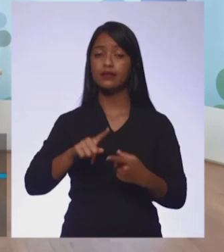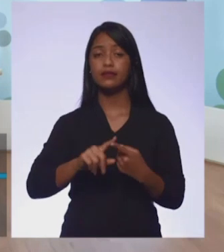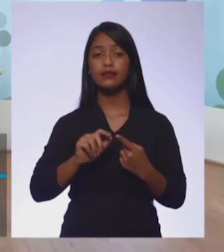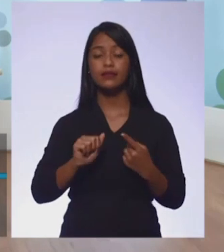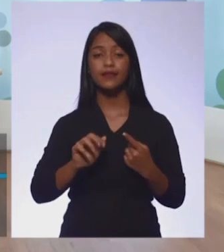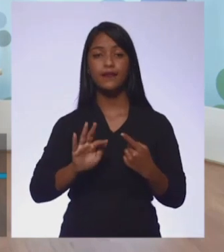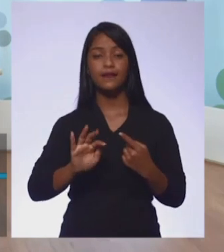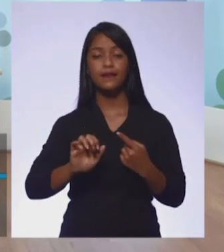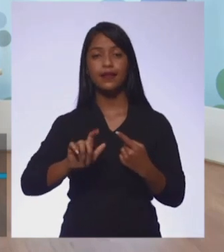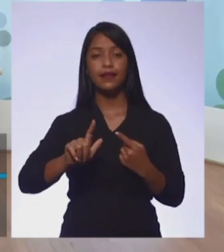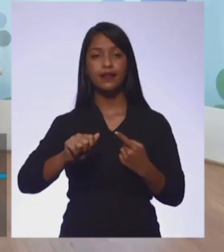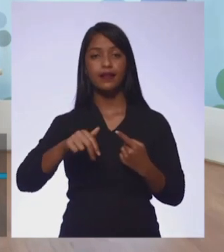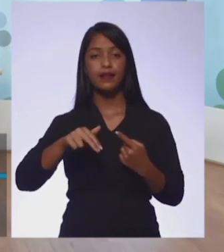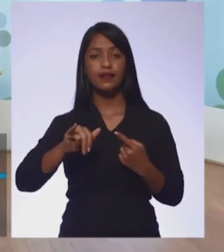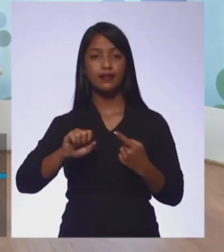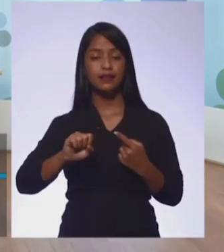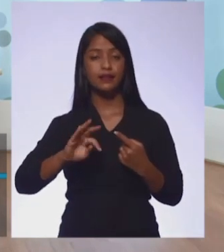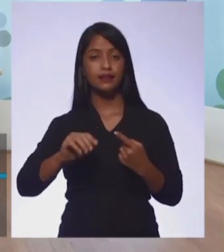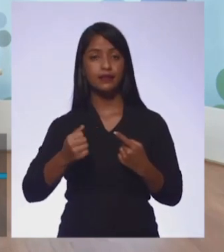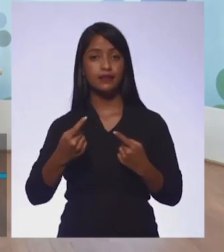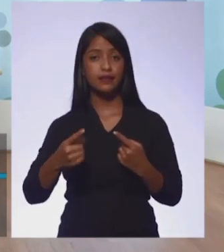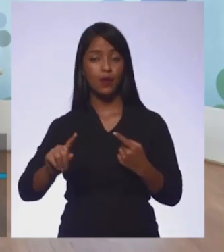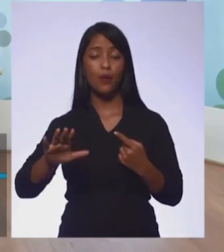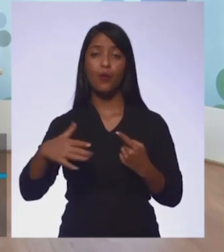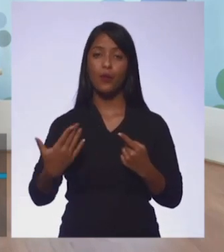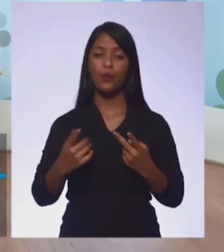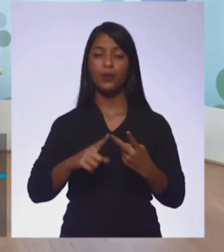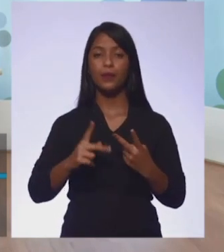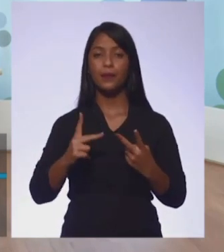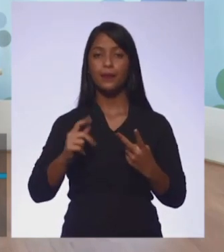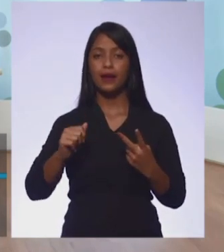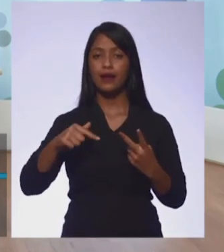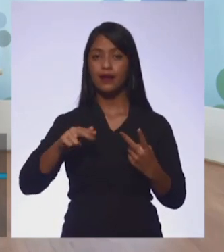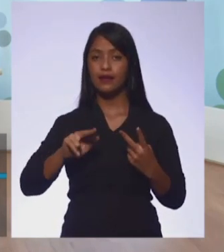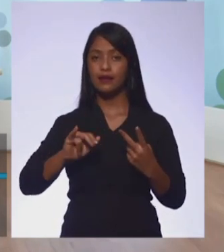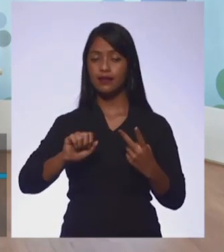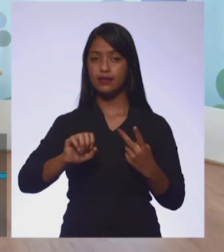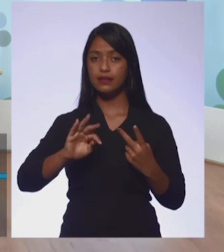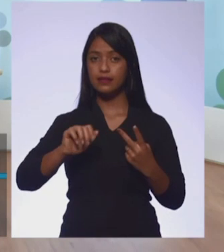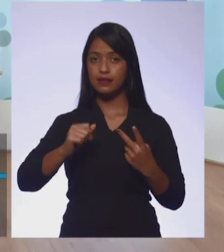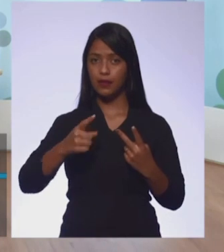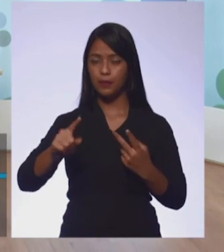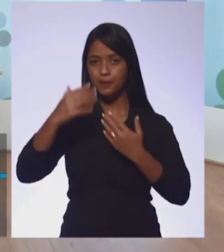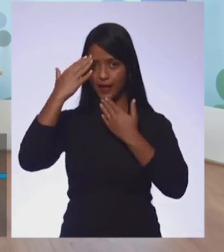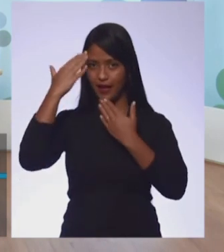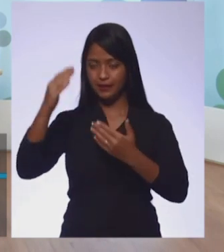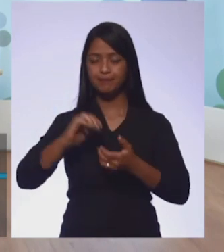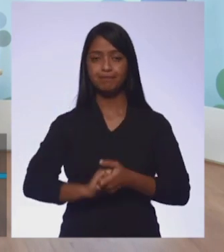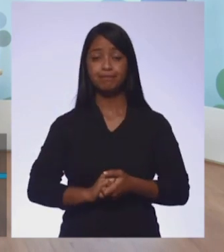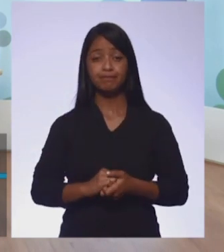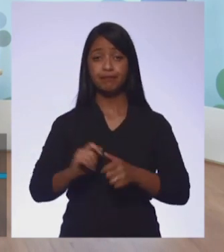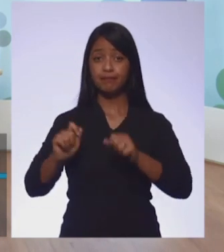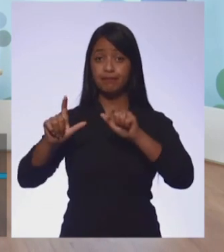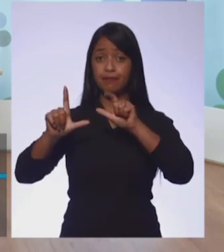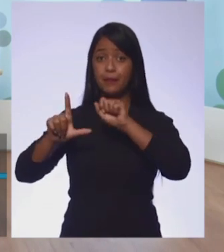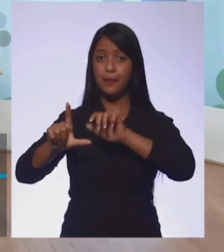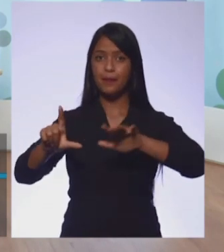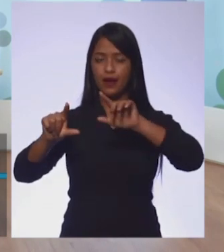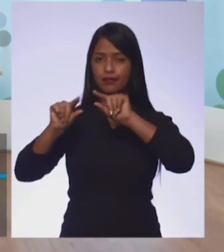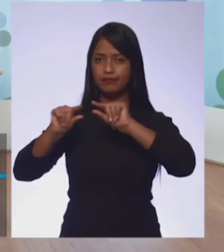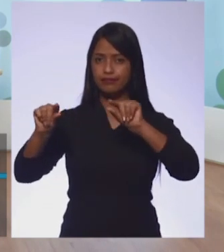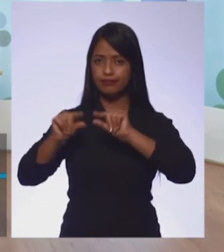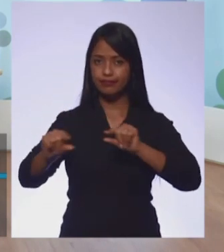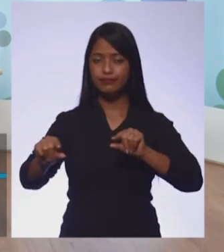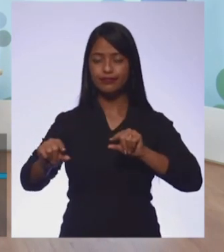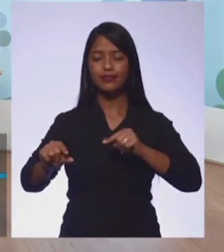colorido. Ok, então tipo da letra. Era isso mesmo. Inclusive, eu acabei pedindo, porque a